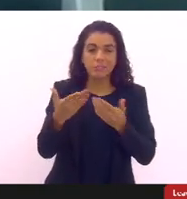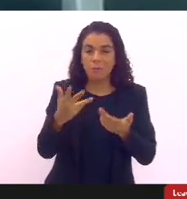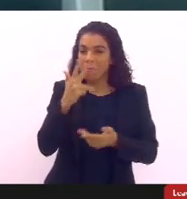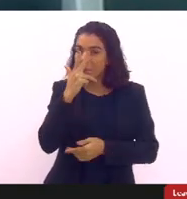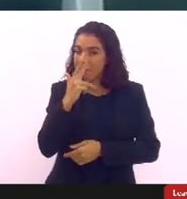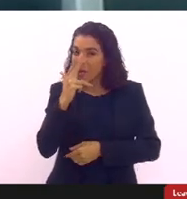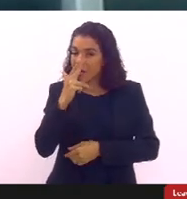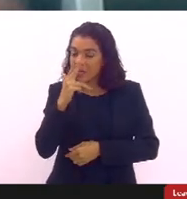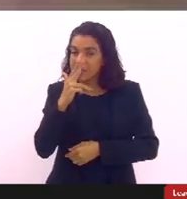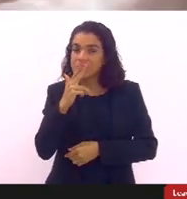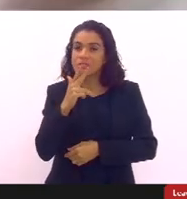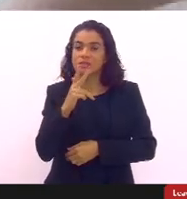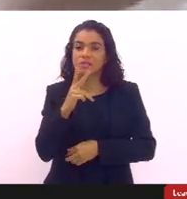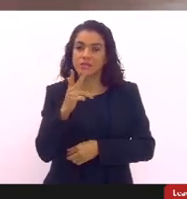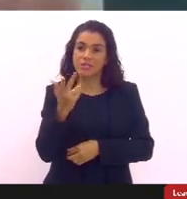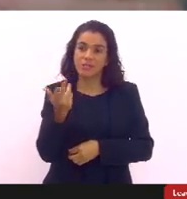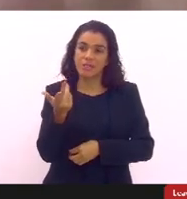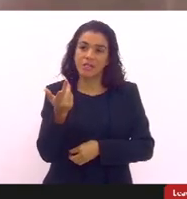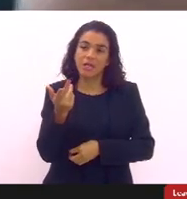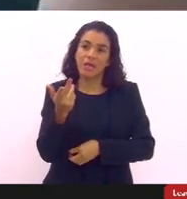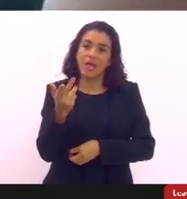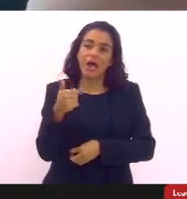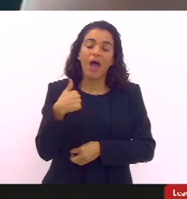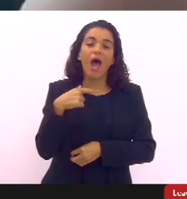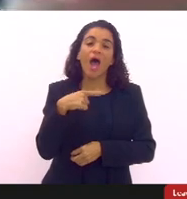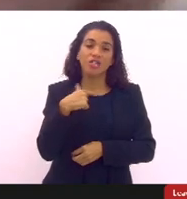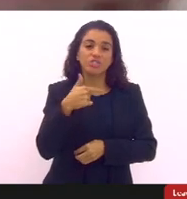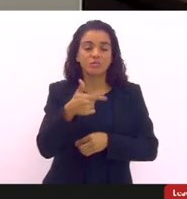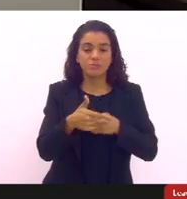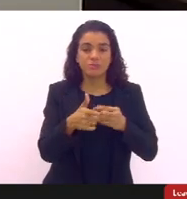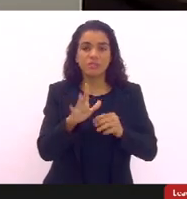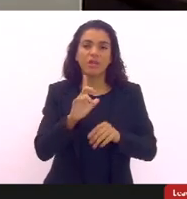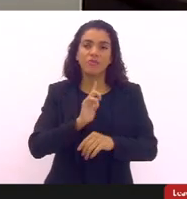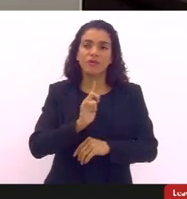que a gente vai estar vindo aqui para dizer que estamos agindo no sentido...